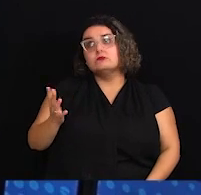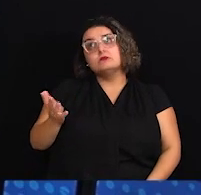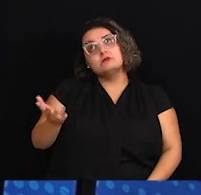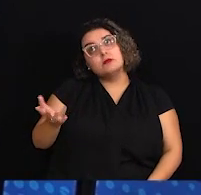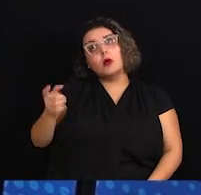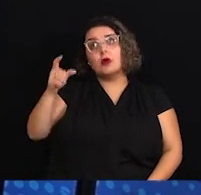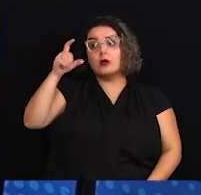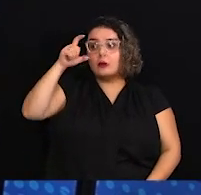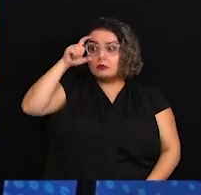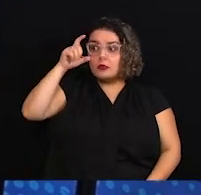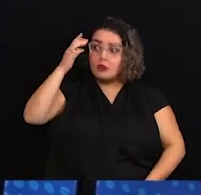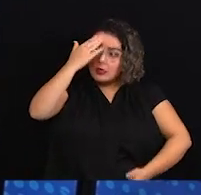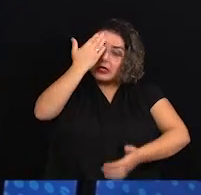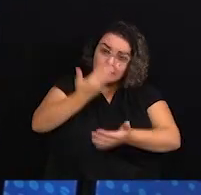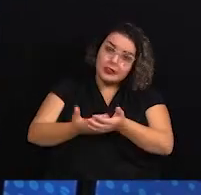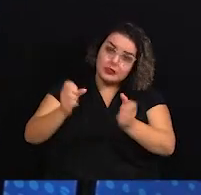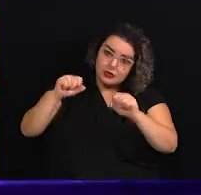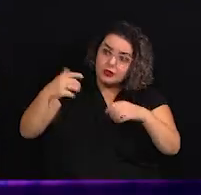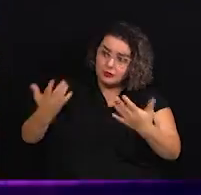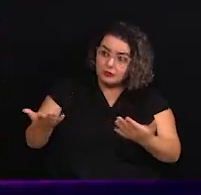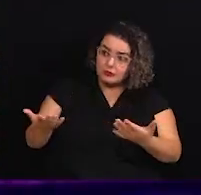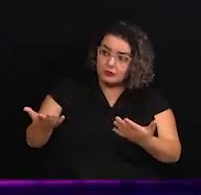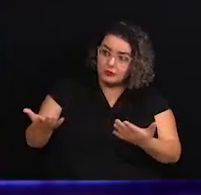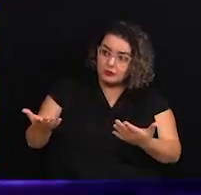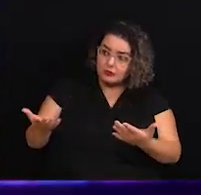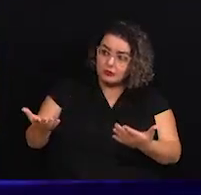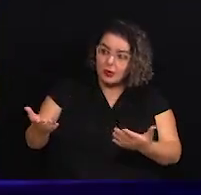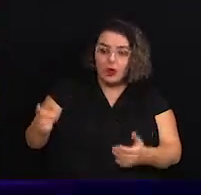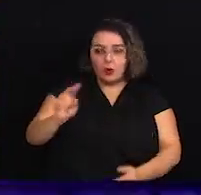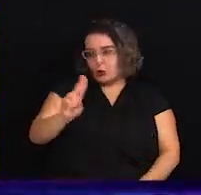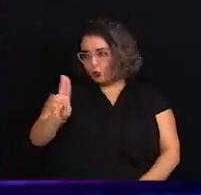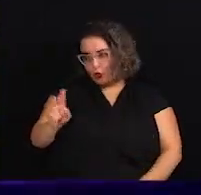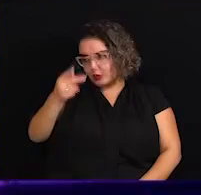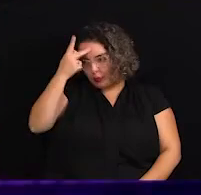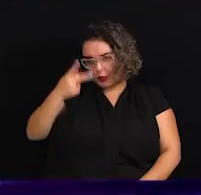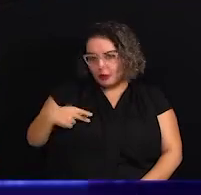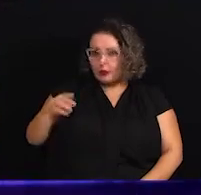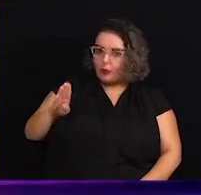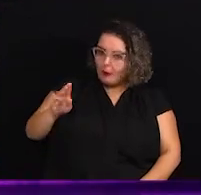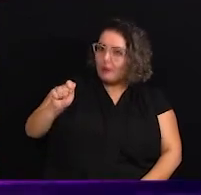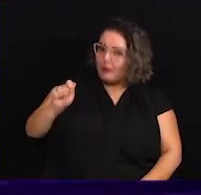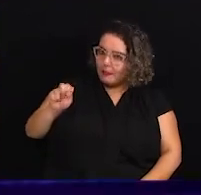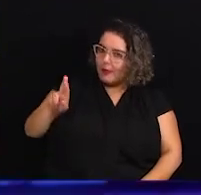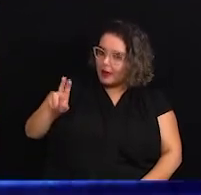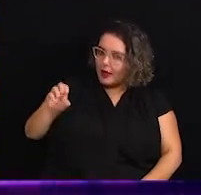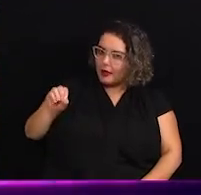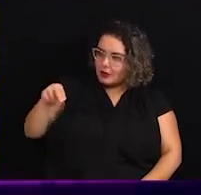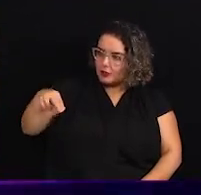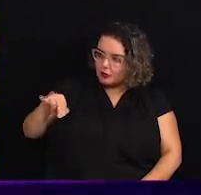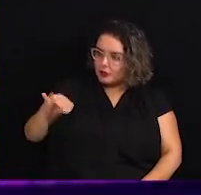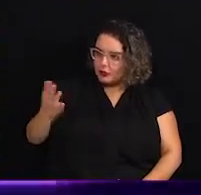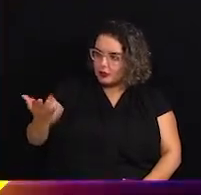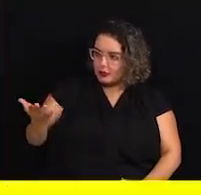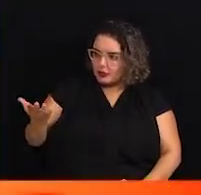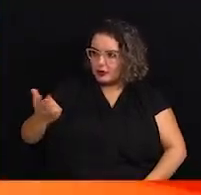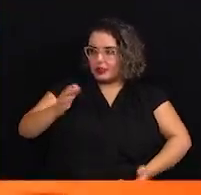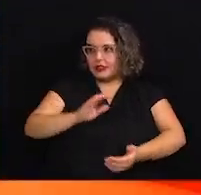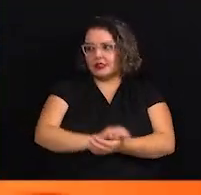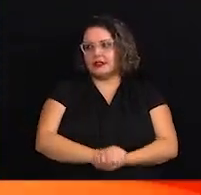Olha, Michel, eu creio que sim, porque a partir do próprio nome, Barone, né? É um nome